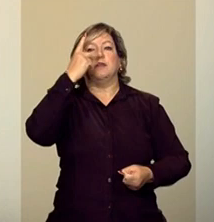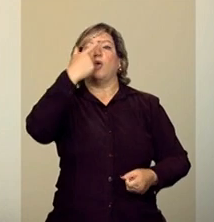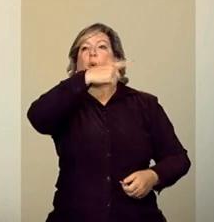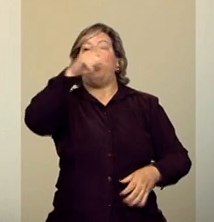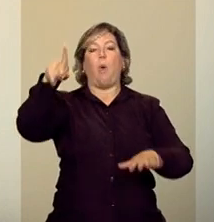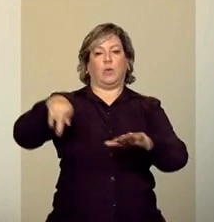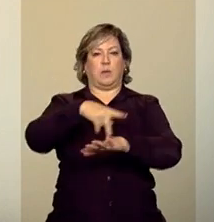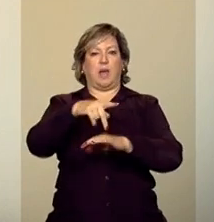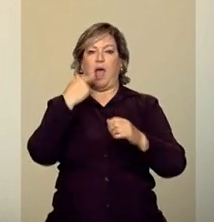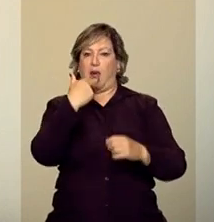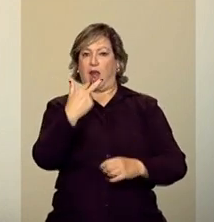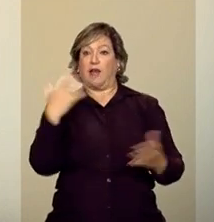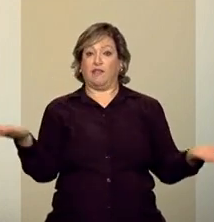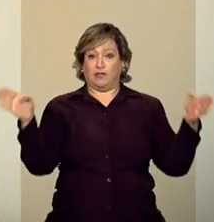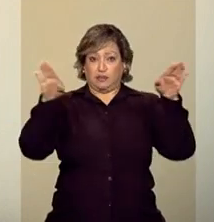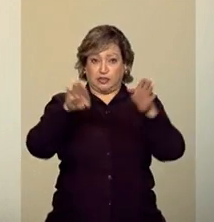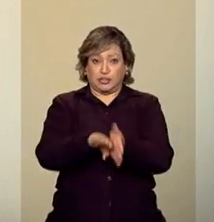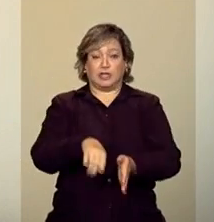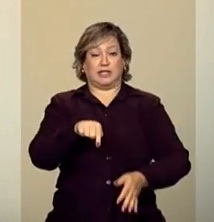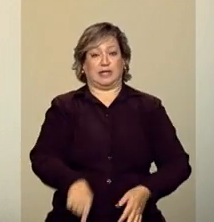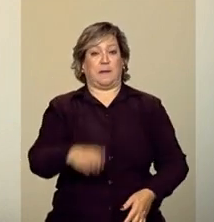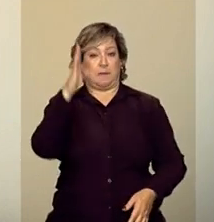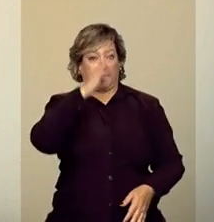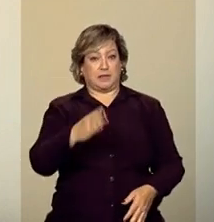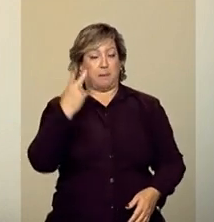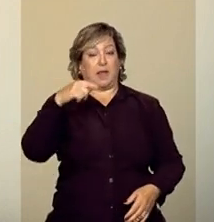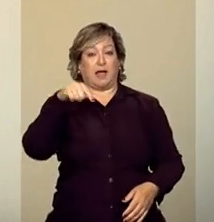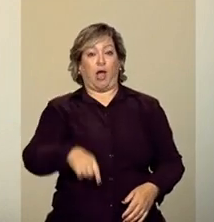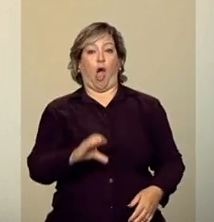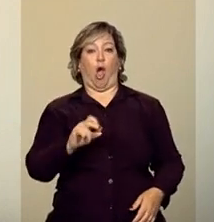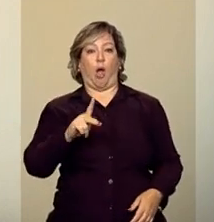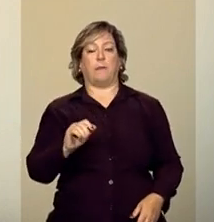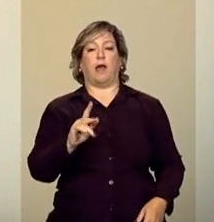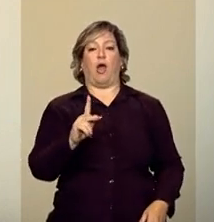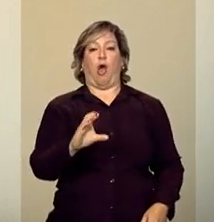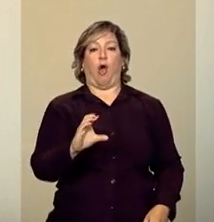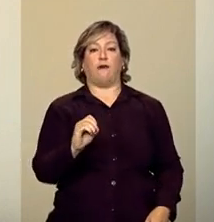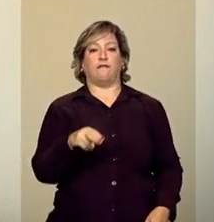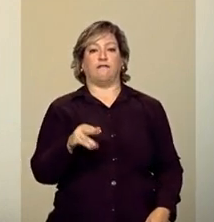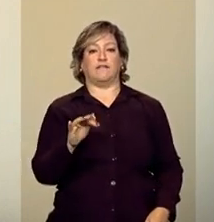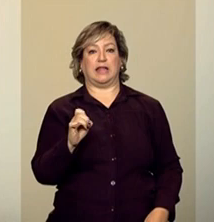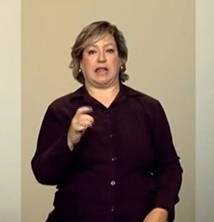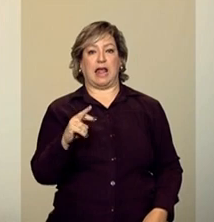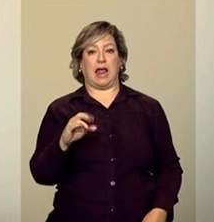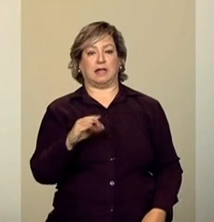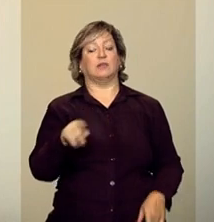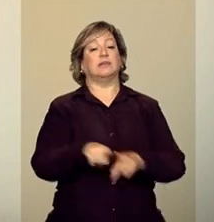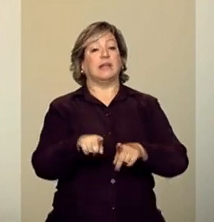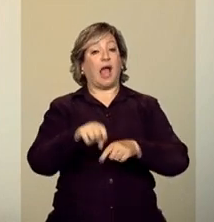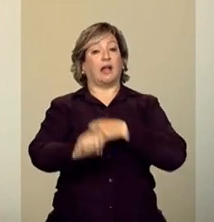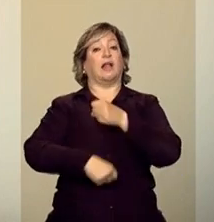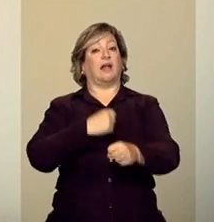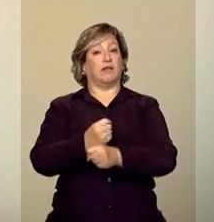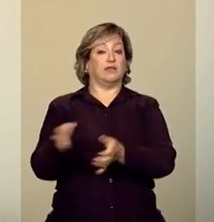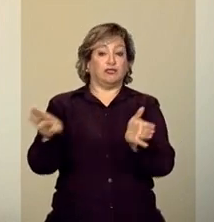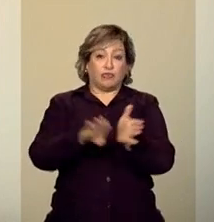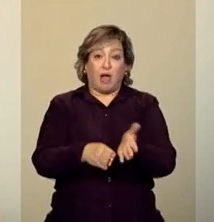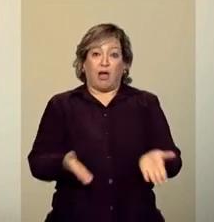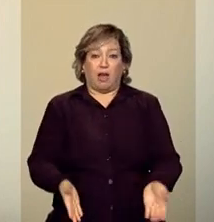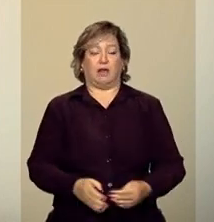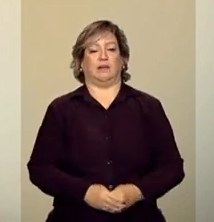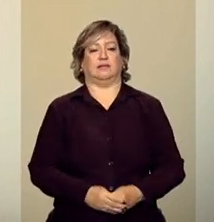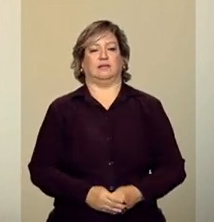e delegações estrangeiras que estão no Brasil para a Copa das Confederações e aos que vierem para a Copa de 2014.